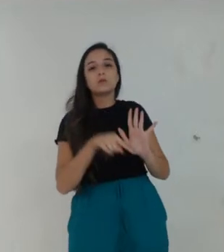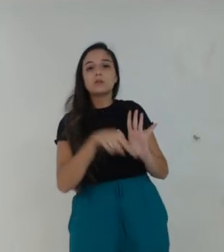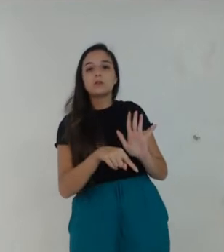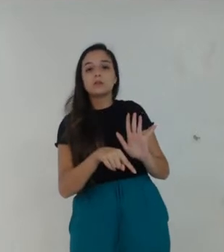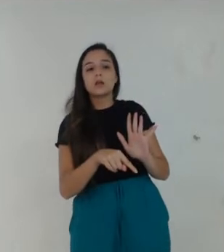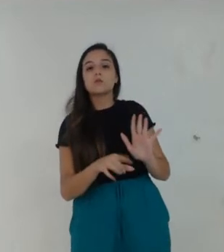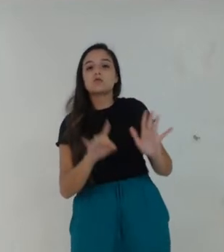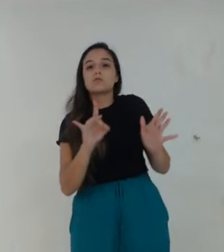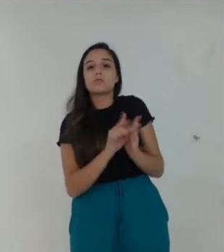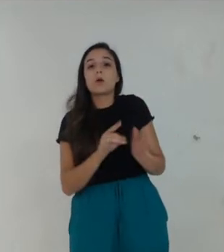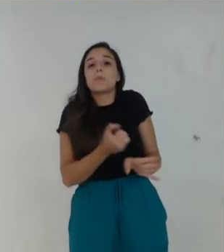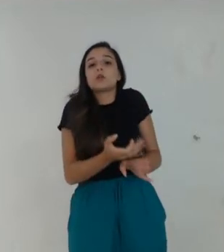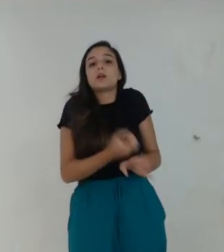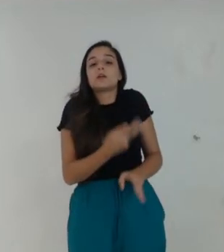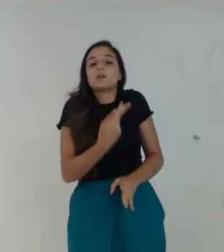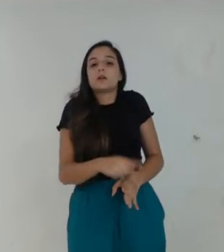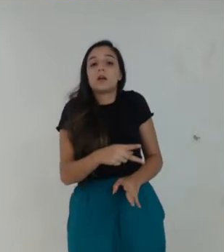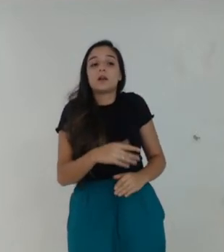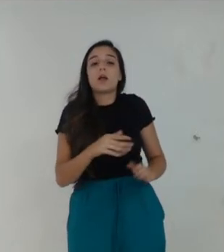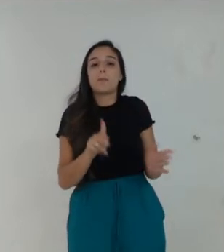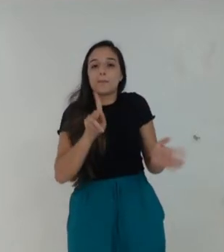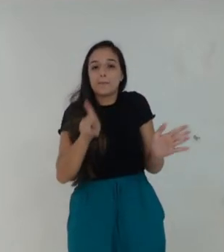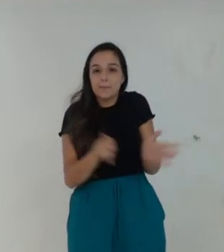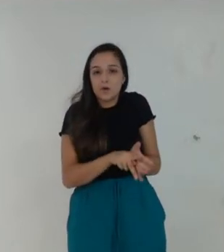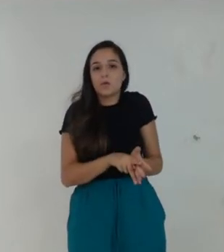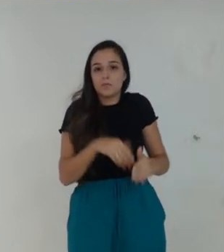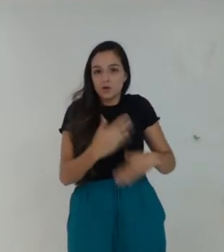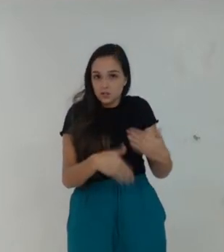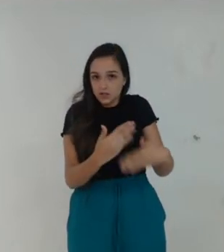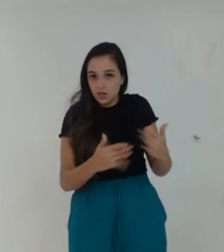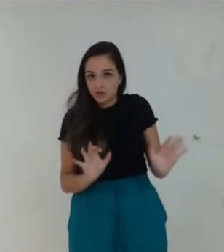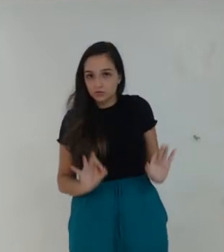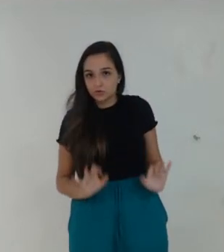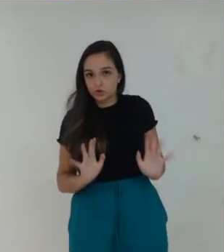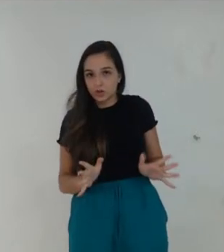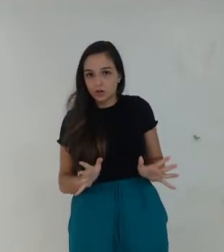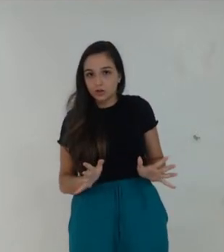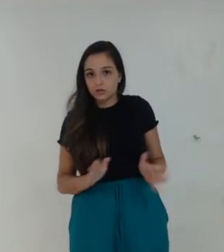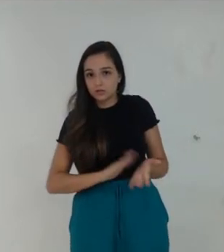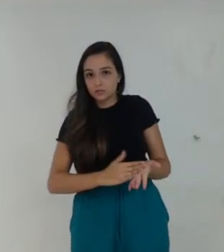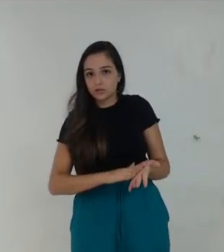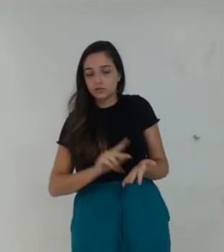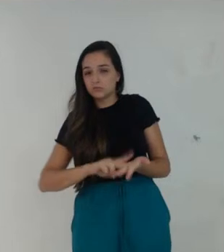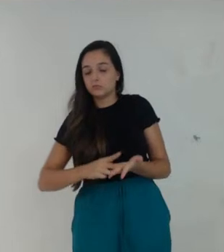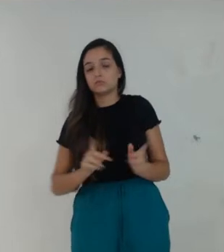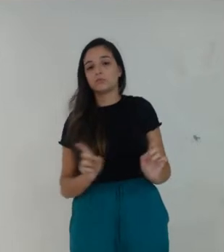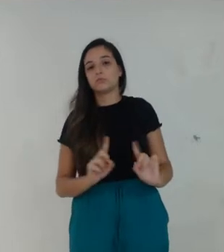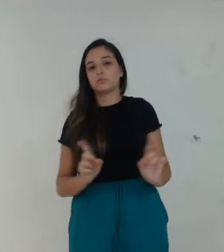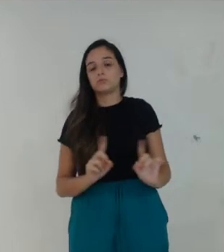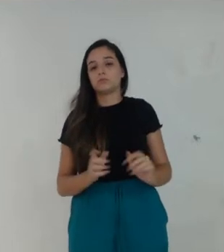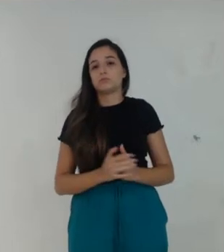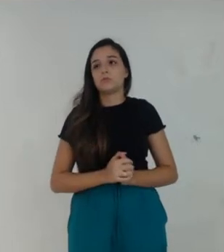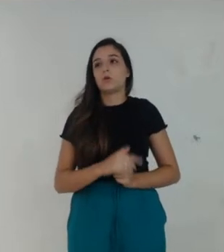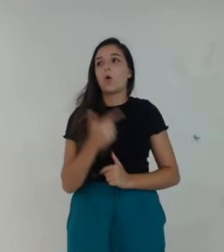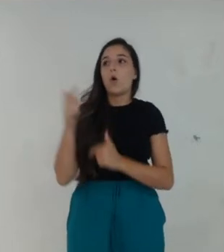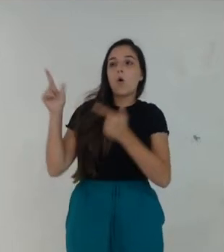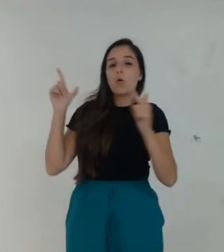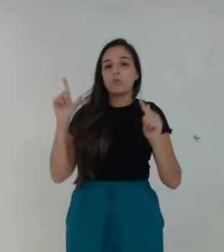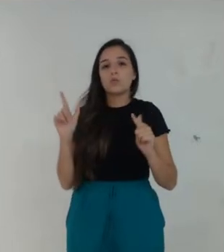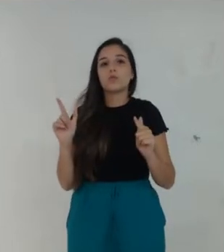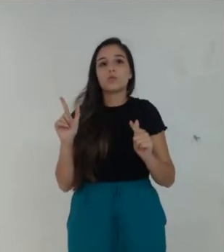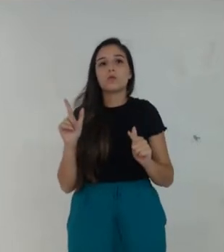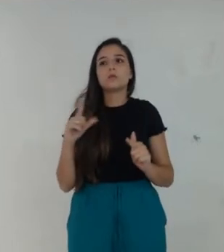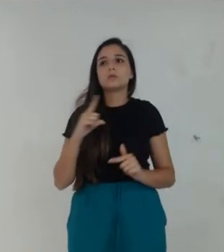definem o processo. Então, essas definições, né, como aquelas que valiam para